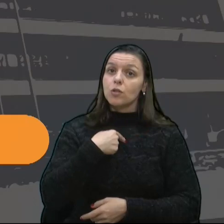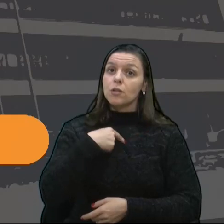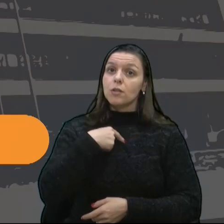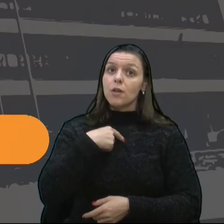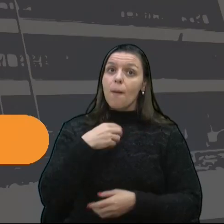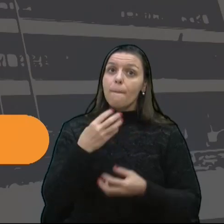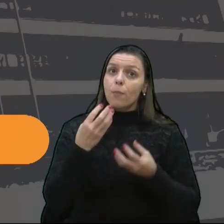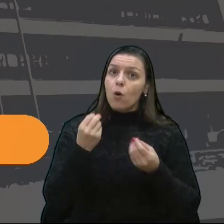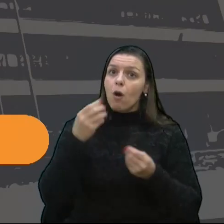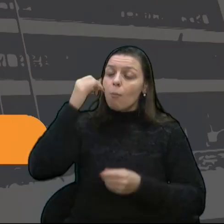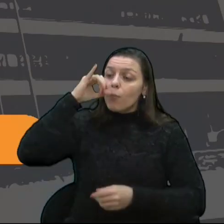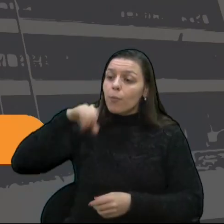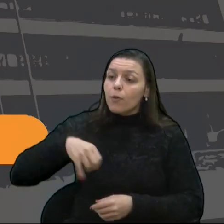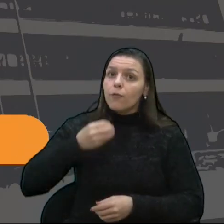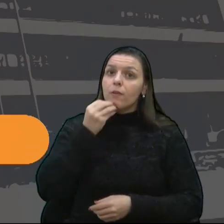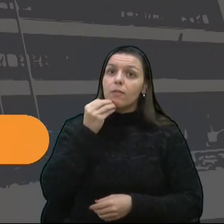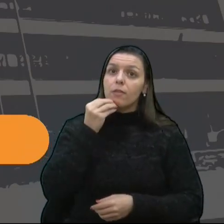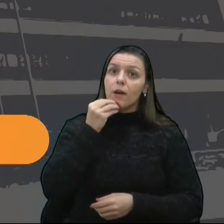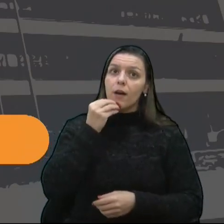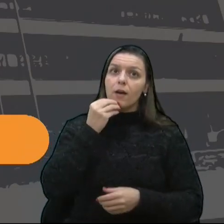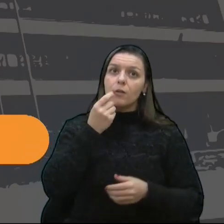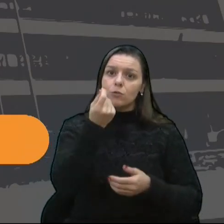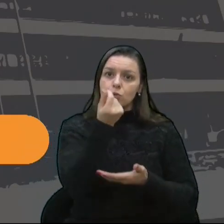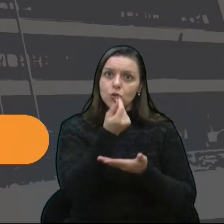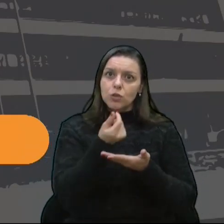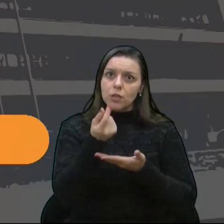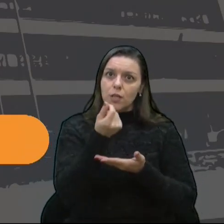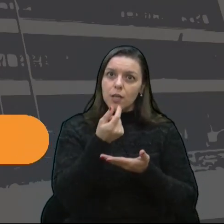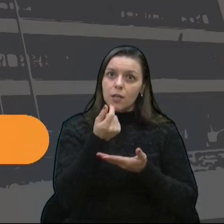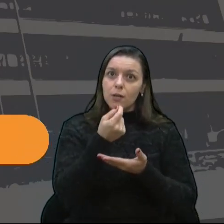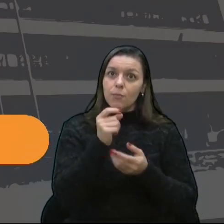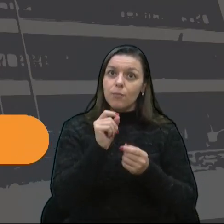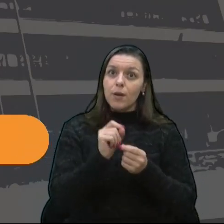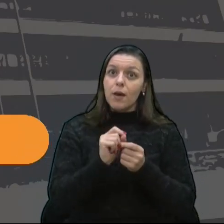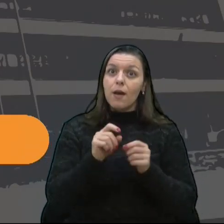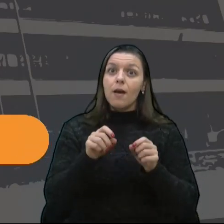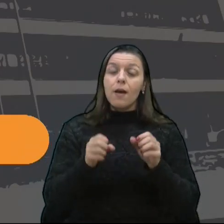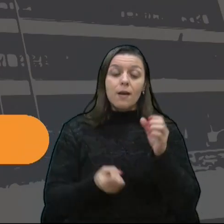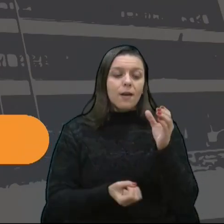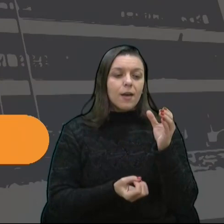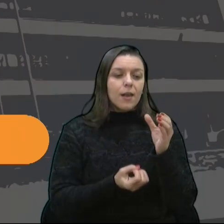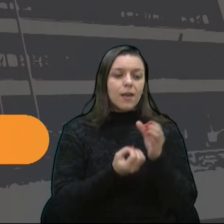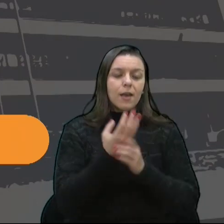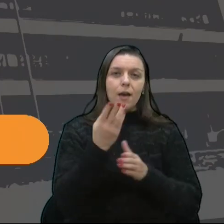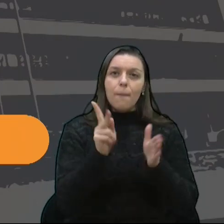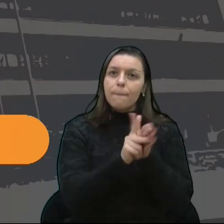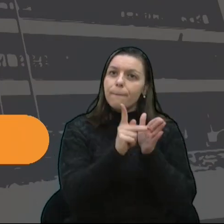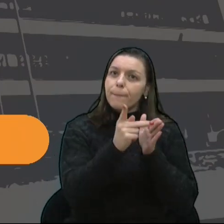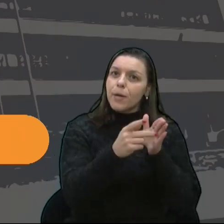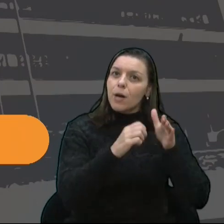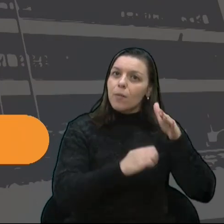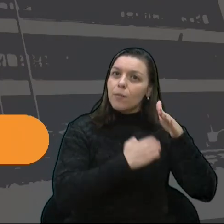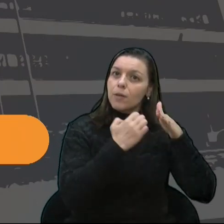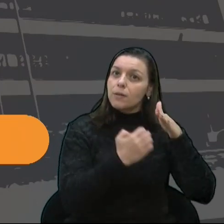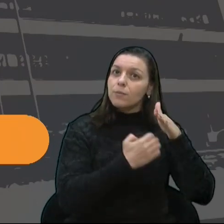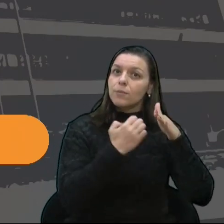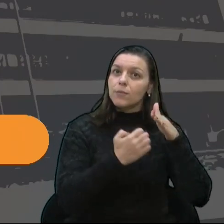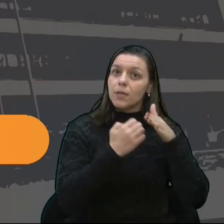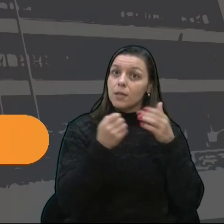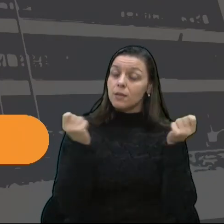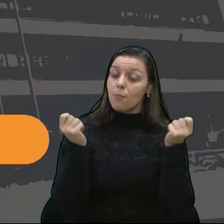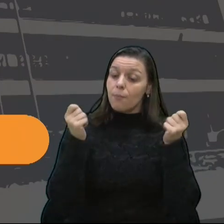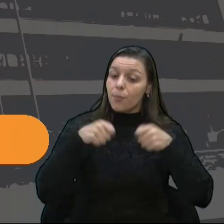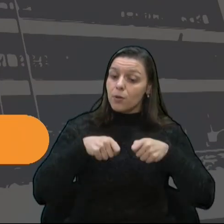muitos aproveitaram o auxílio emergencial para empreender, para dar o start nas suas possibilidades